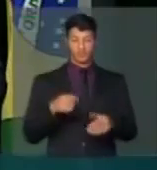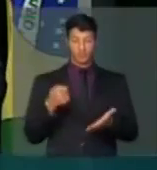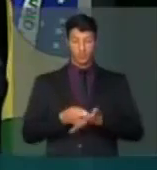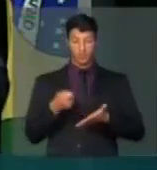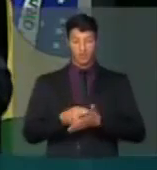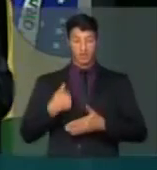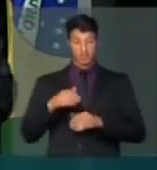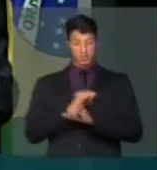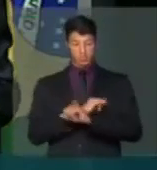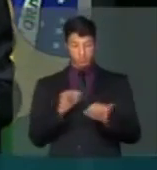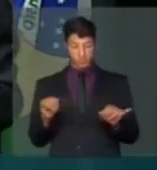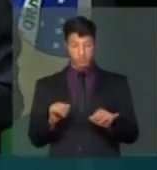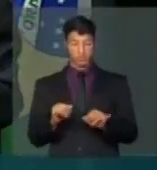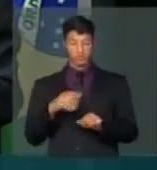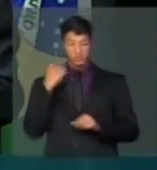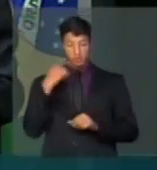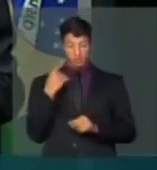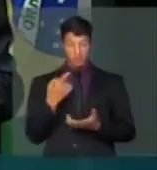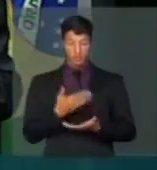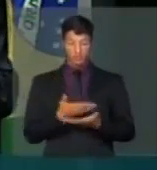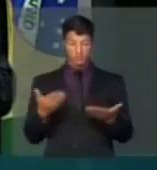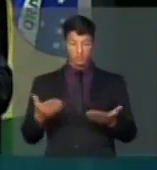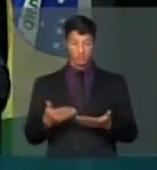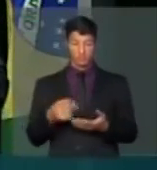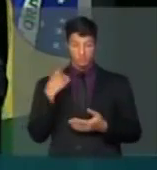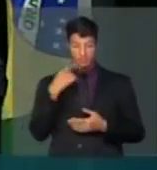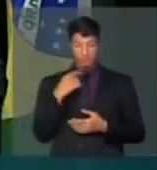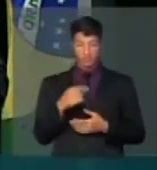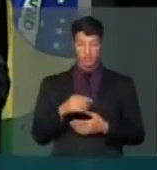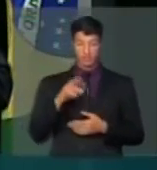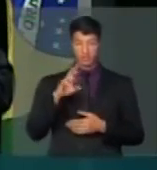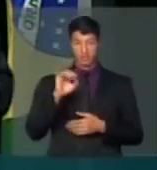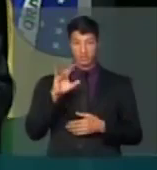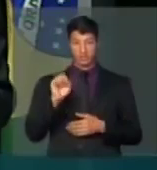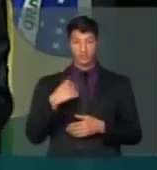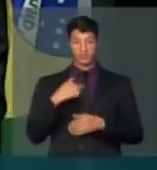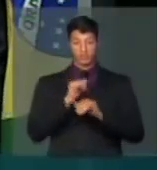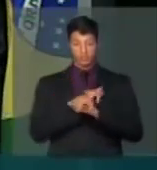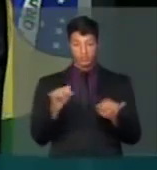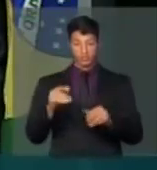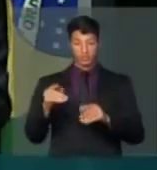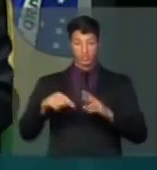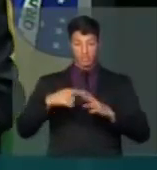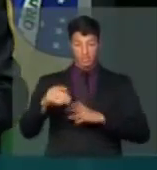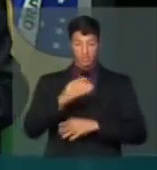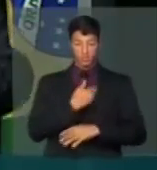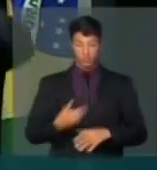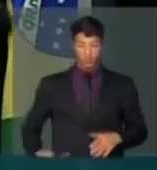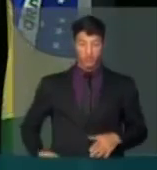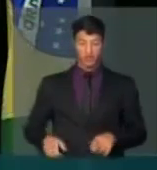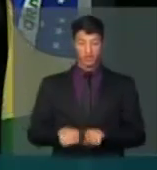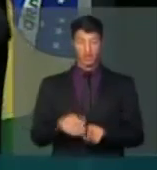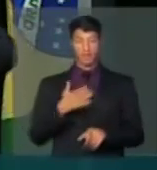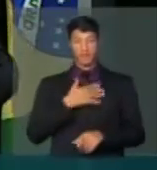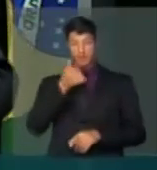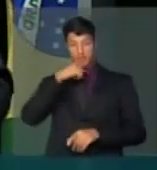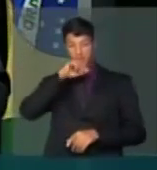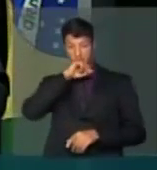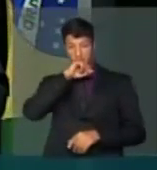cobrar e eu disse, deputado Osmar Serralha, deputado Reis, eu disse que entre o governo e a minha